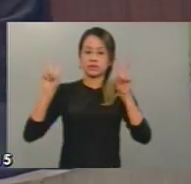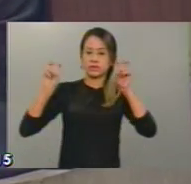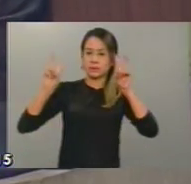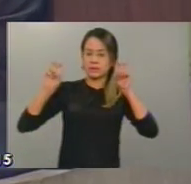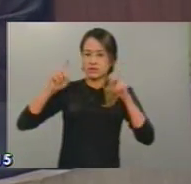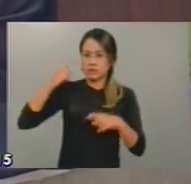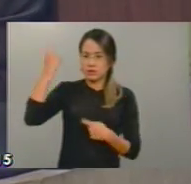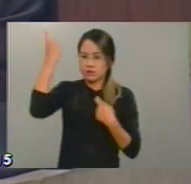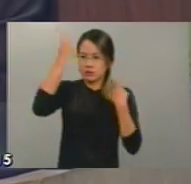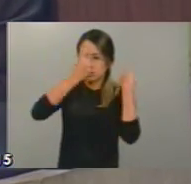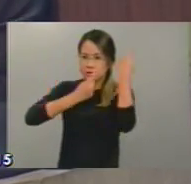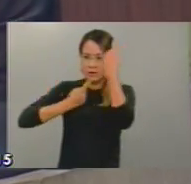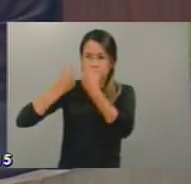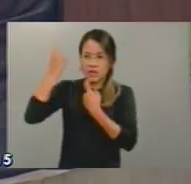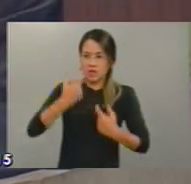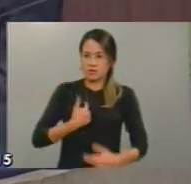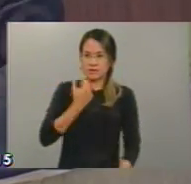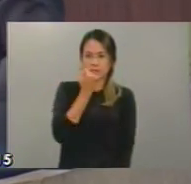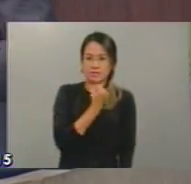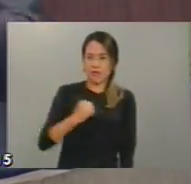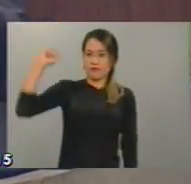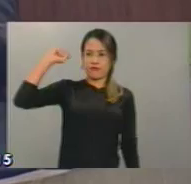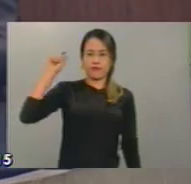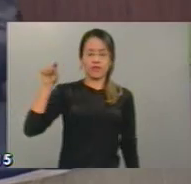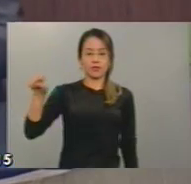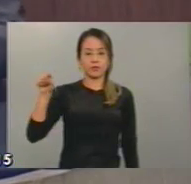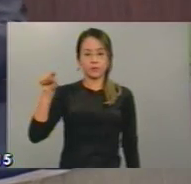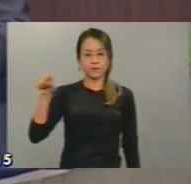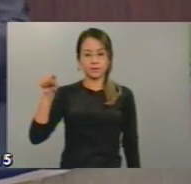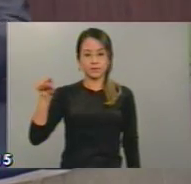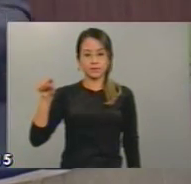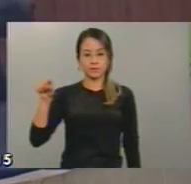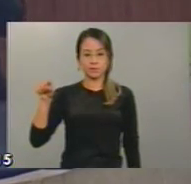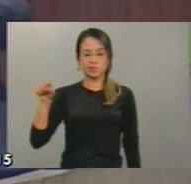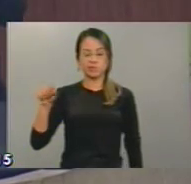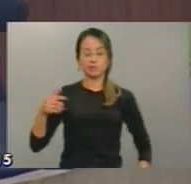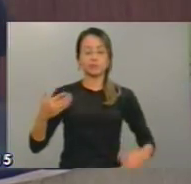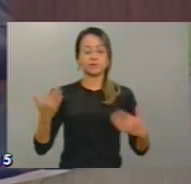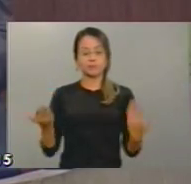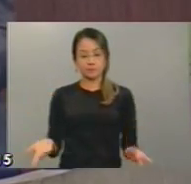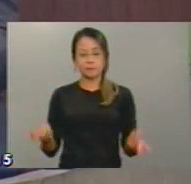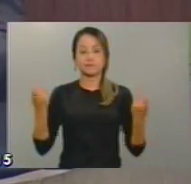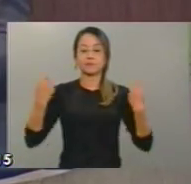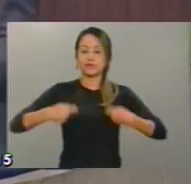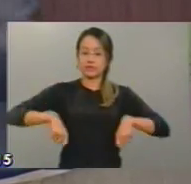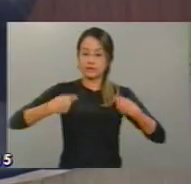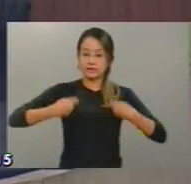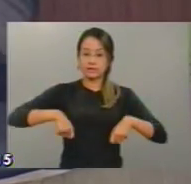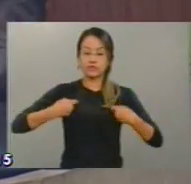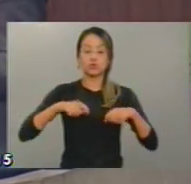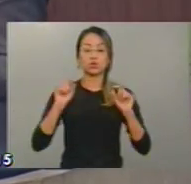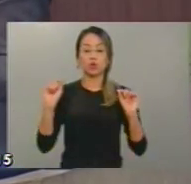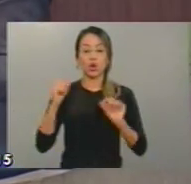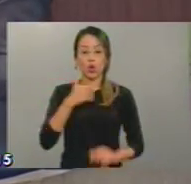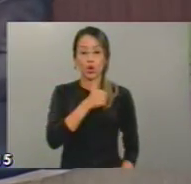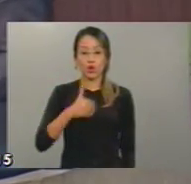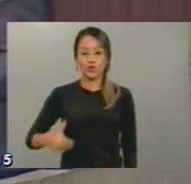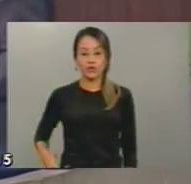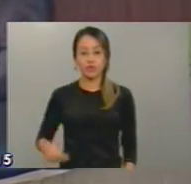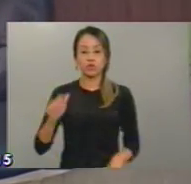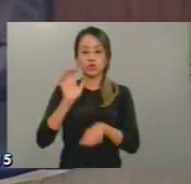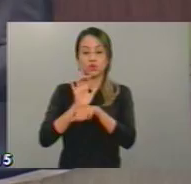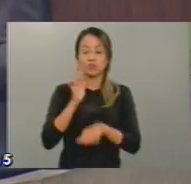antes de ser parlamentar, e foi necessário o governo do Ceará